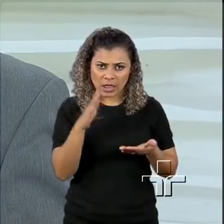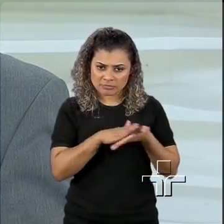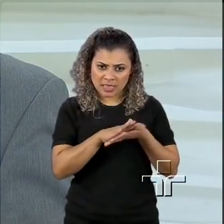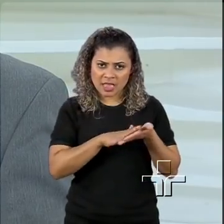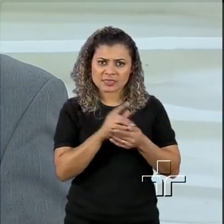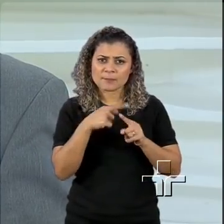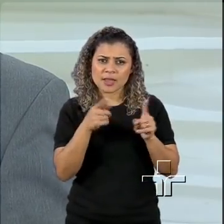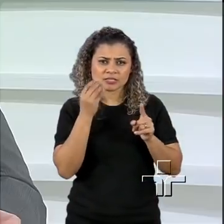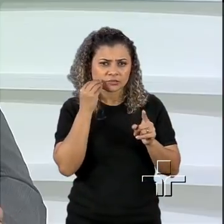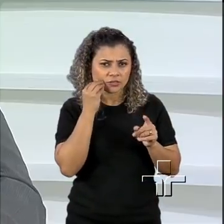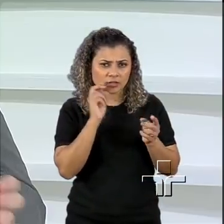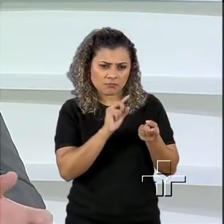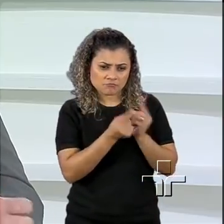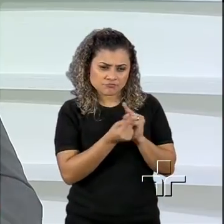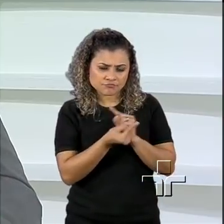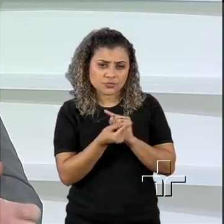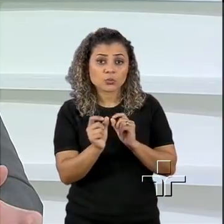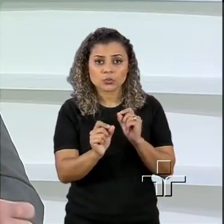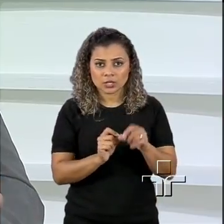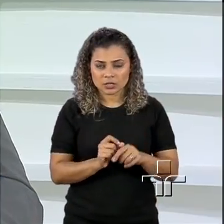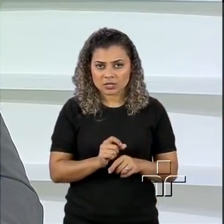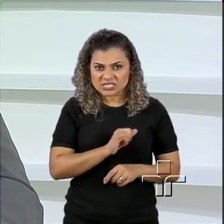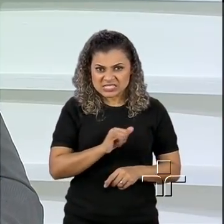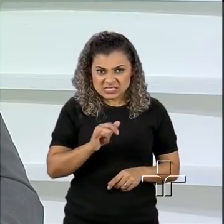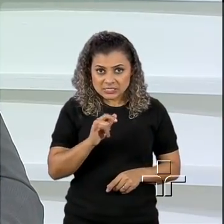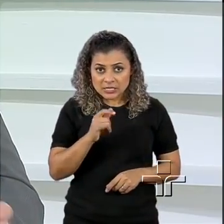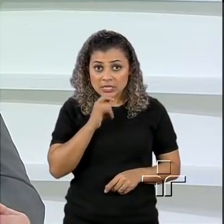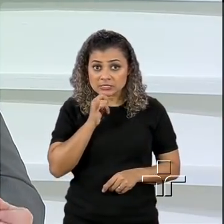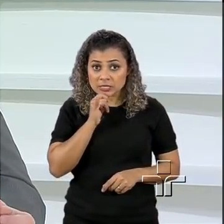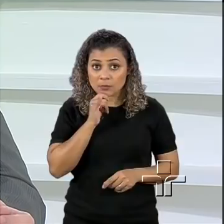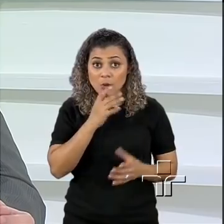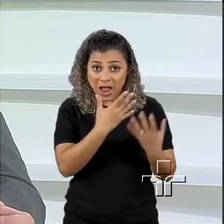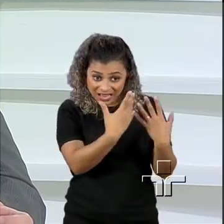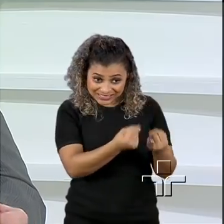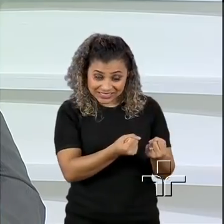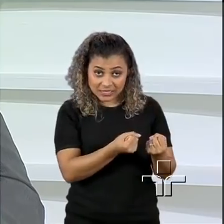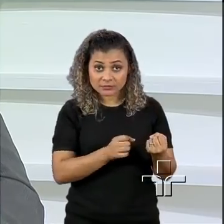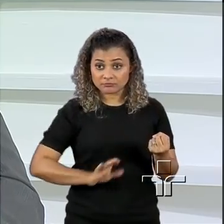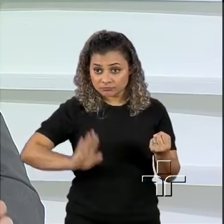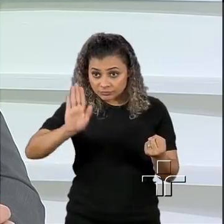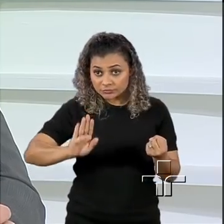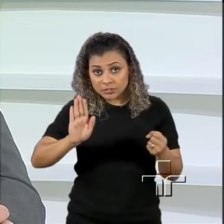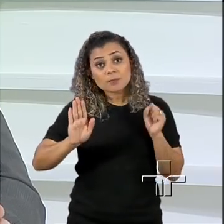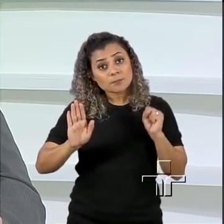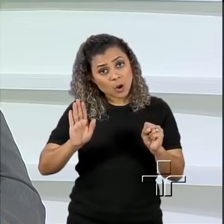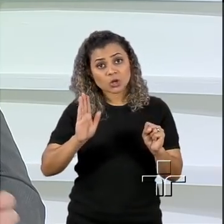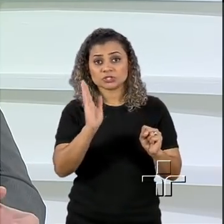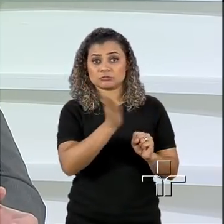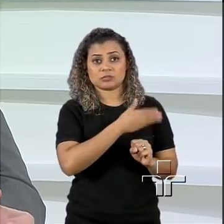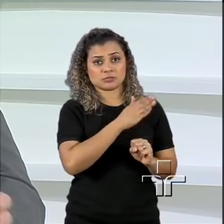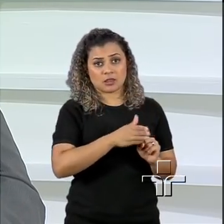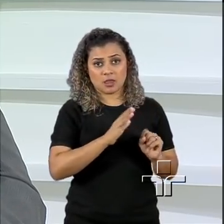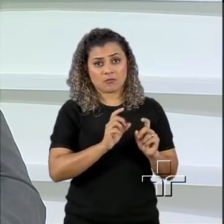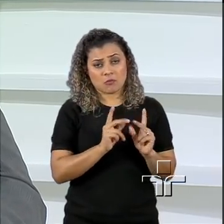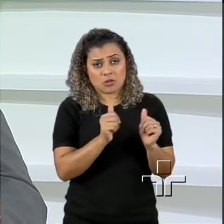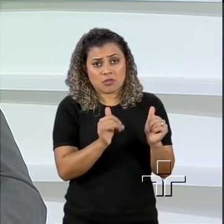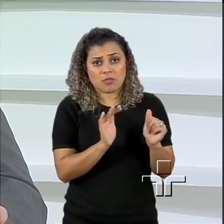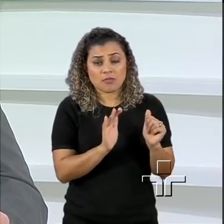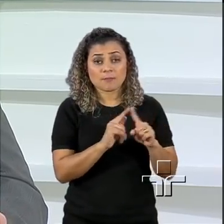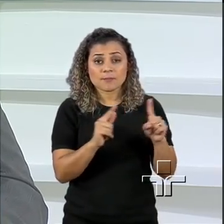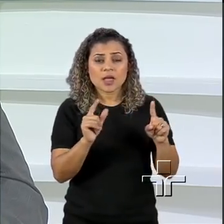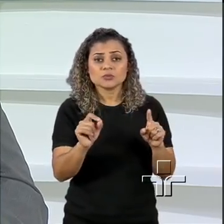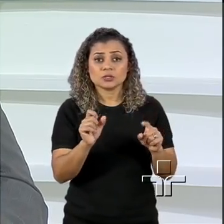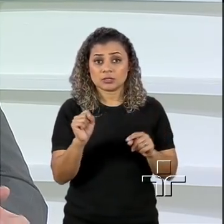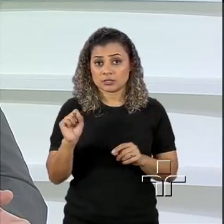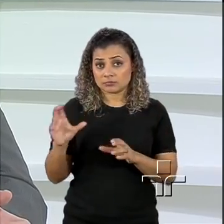traduzir um pouco o juridiquês aqui, quando a possibilidade do recurso ser aceito, a inelegibilidade pode ser suspensa. Agora, o Tribunal